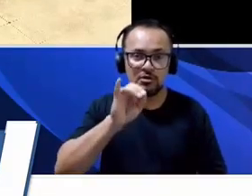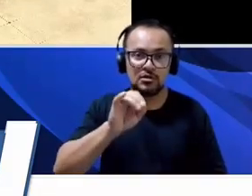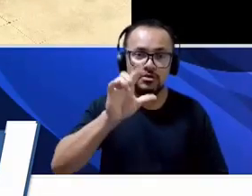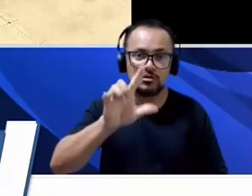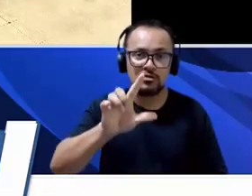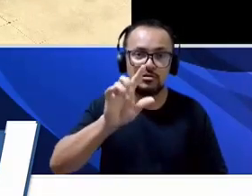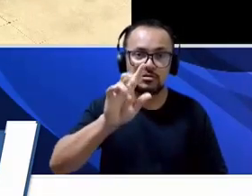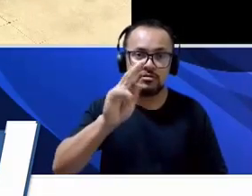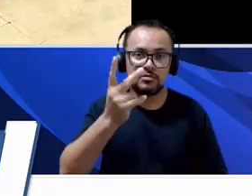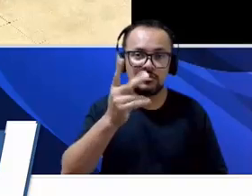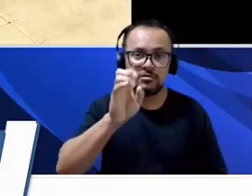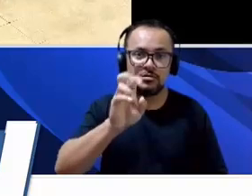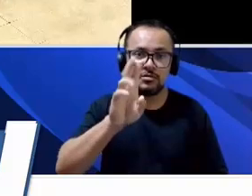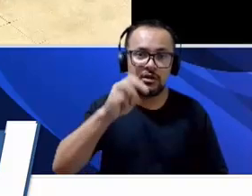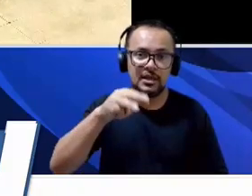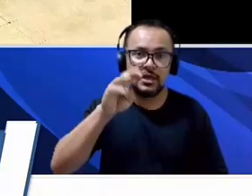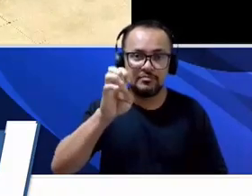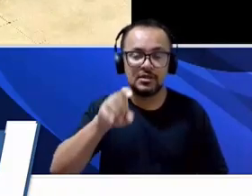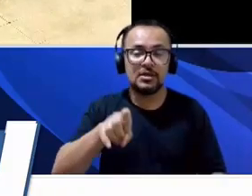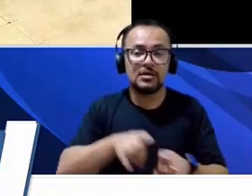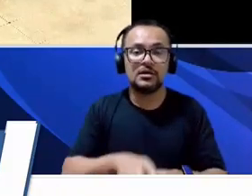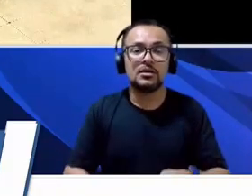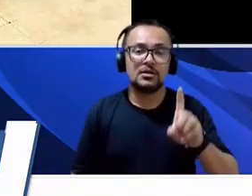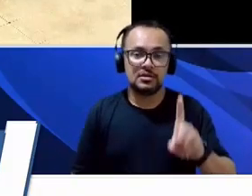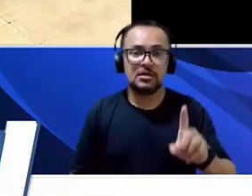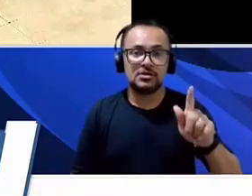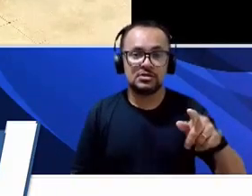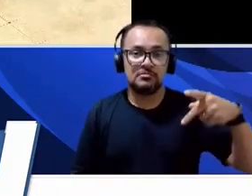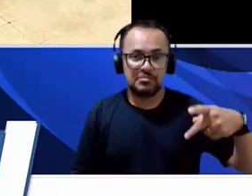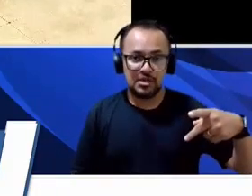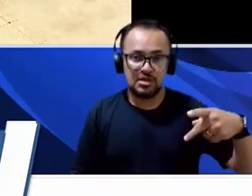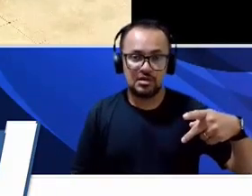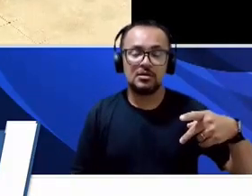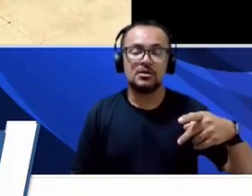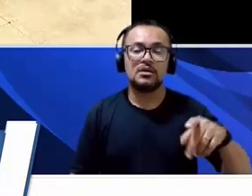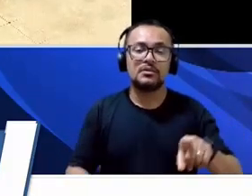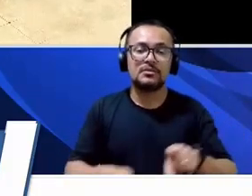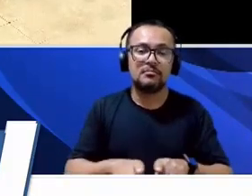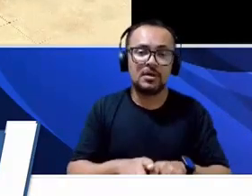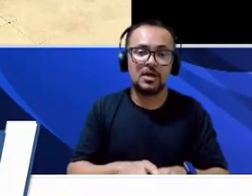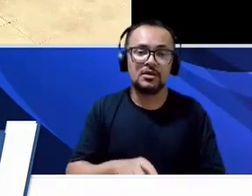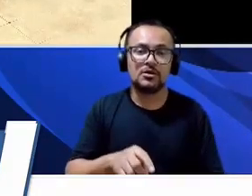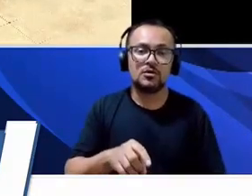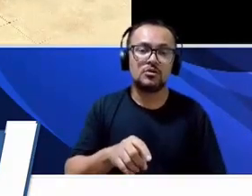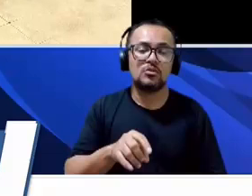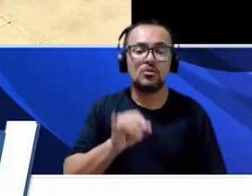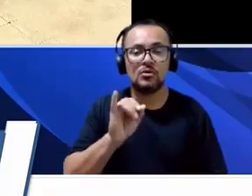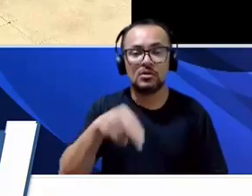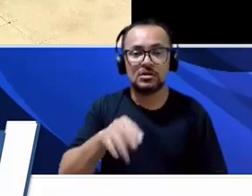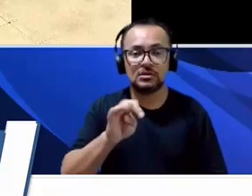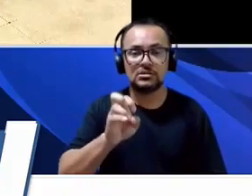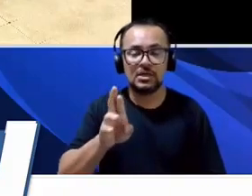dgp o delegado geral de polícia o digan o dein aqui o dein 3 daqui da nossa região